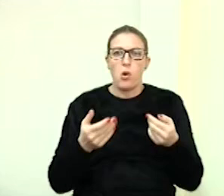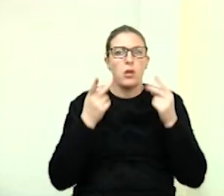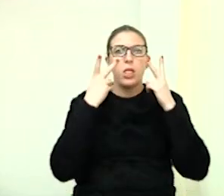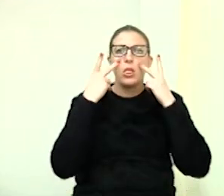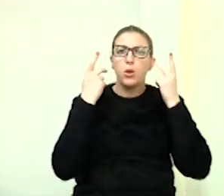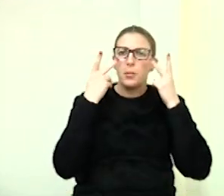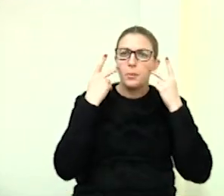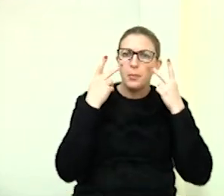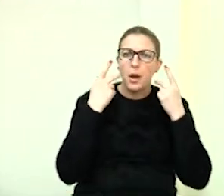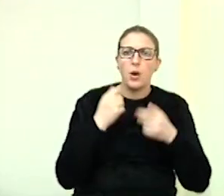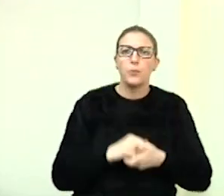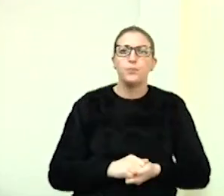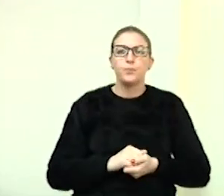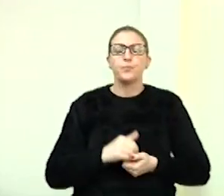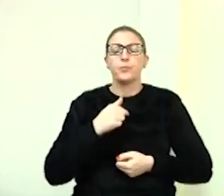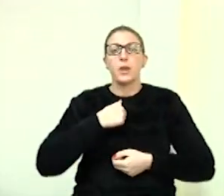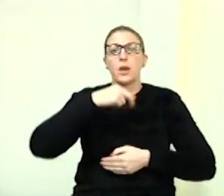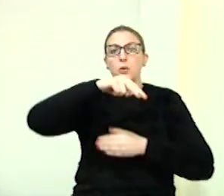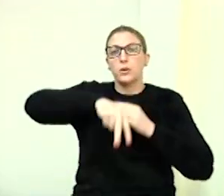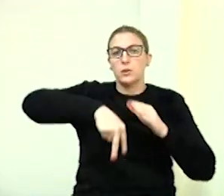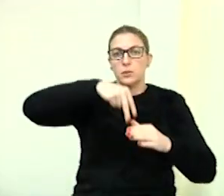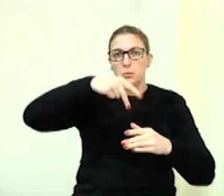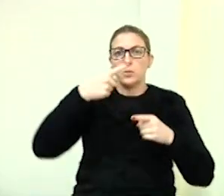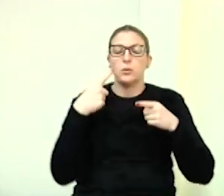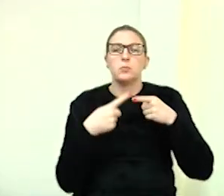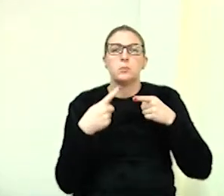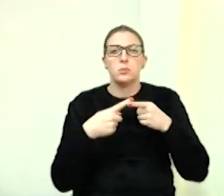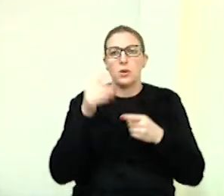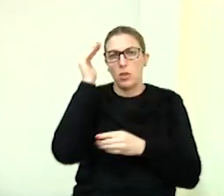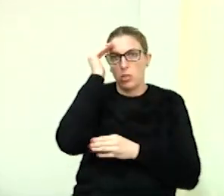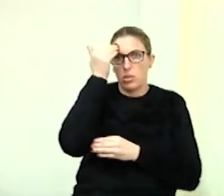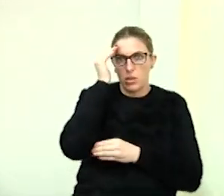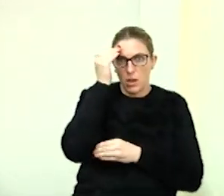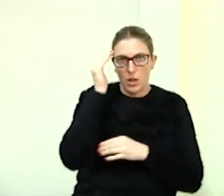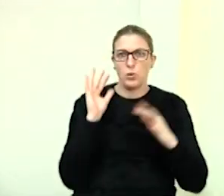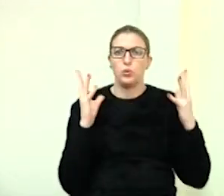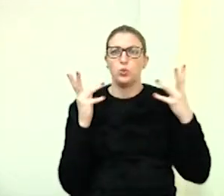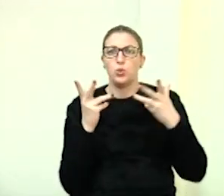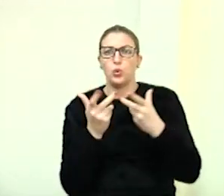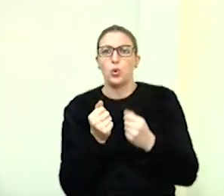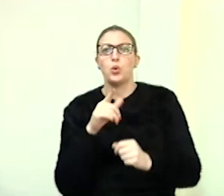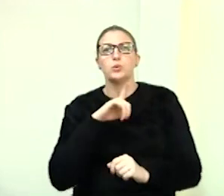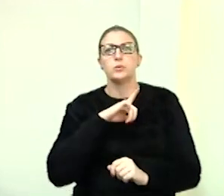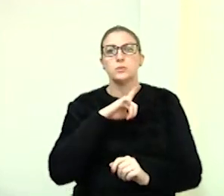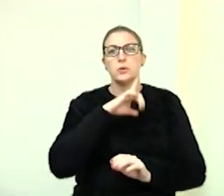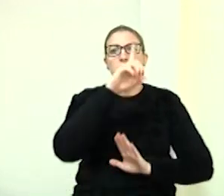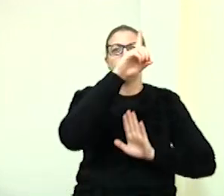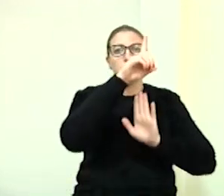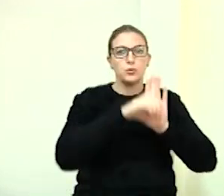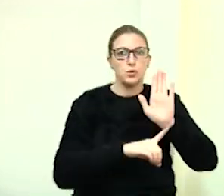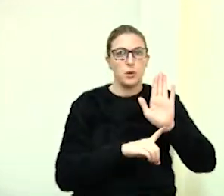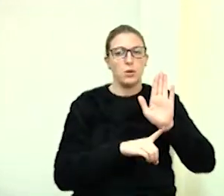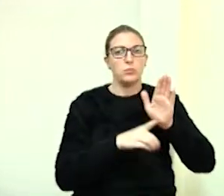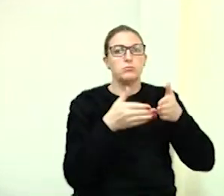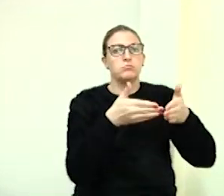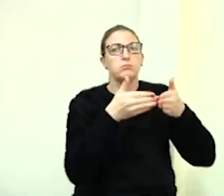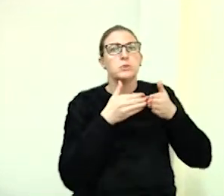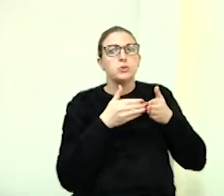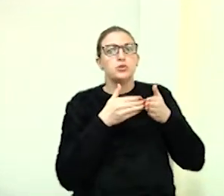no entendimento de que todos temos o direito de reivindicar aquilo que nos cabe,